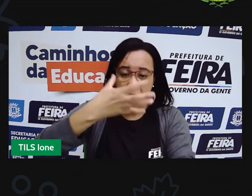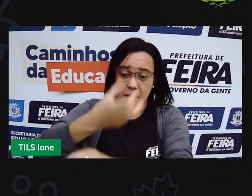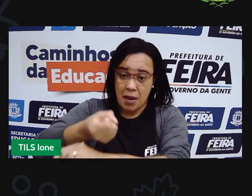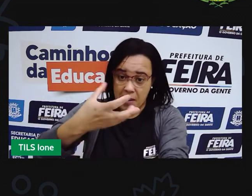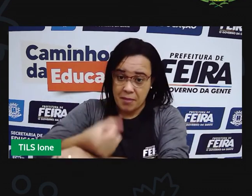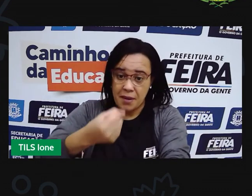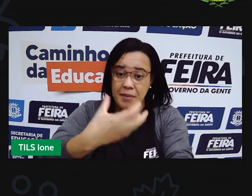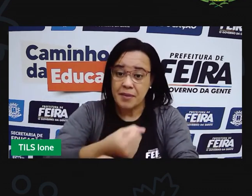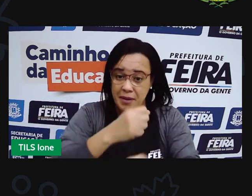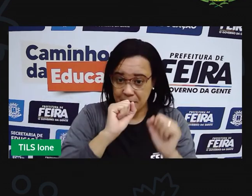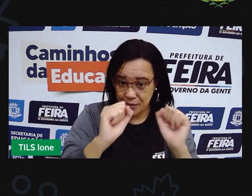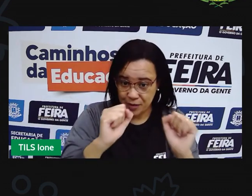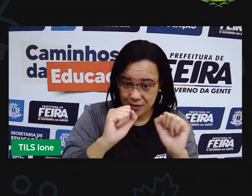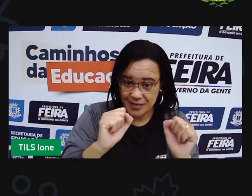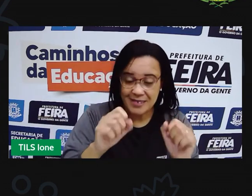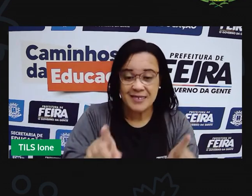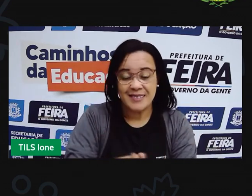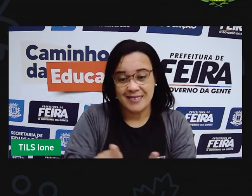download e